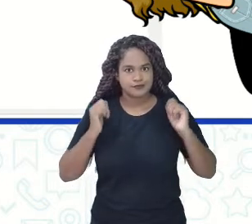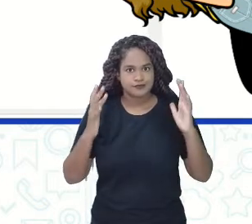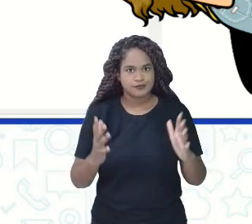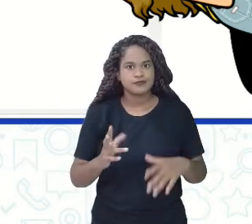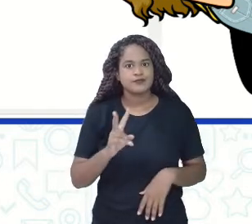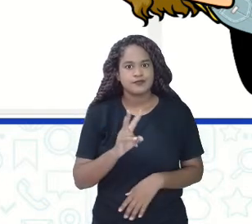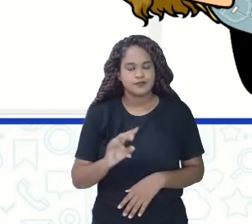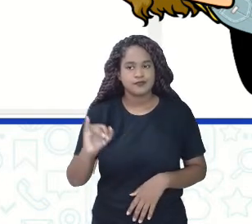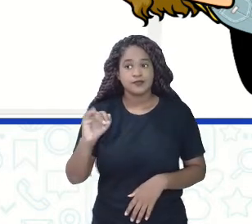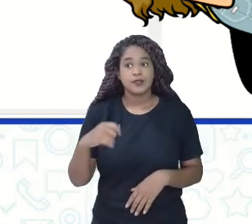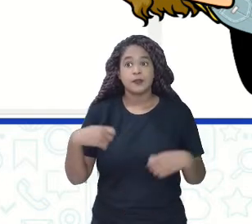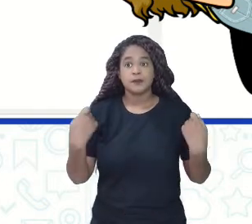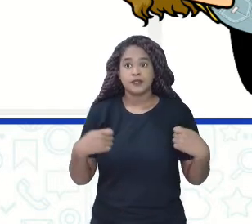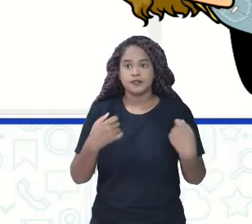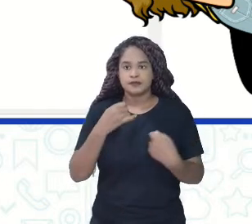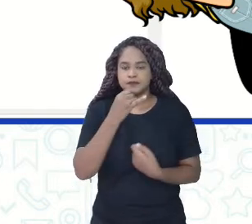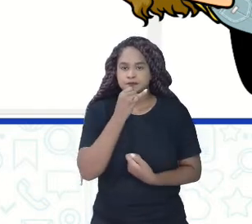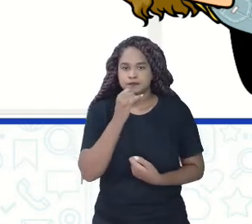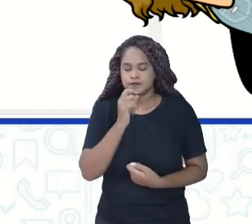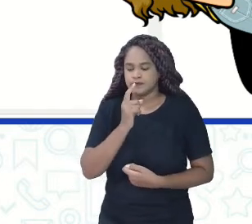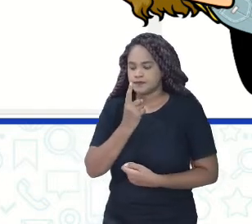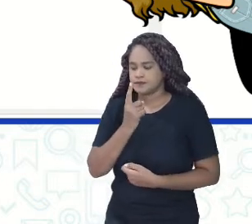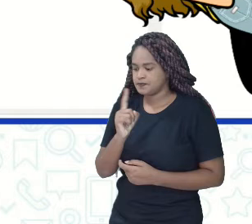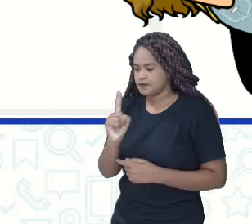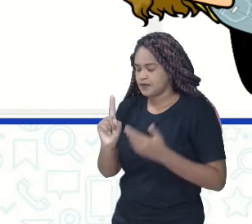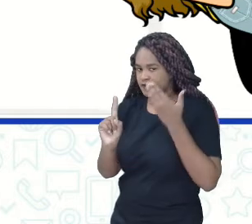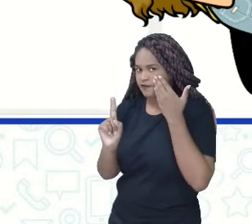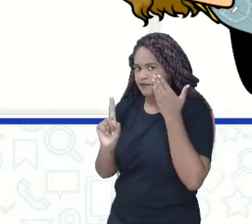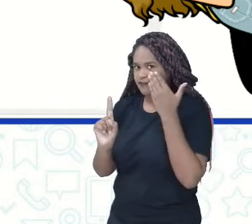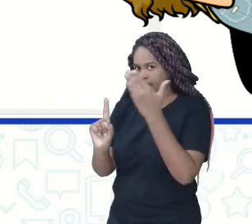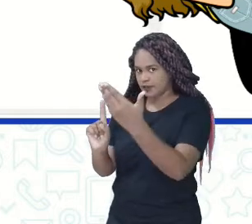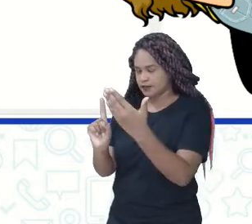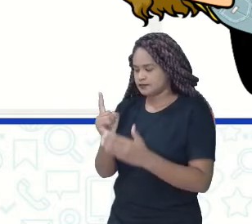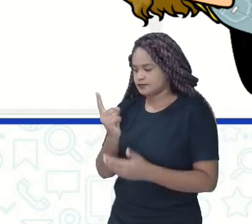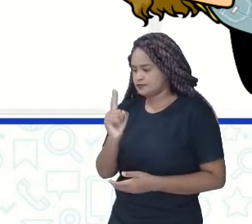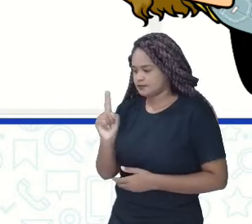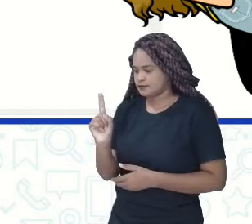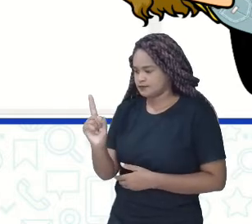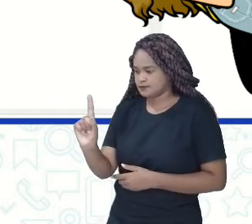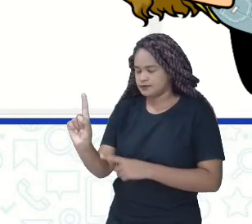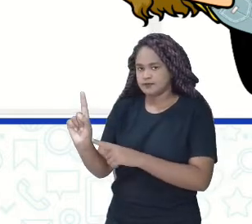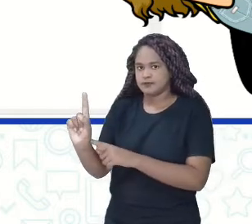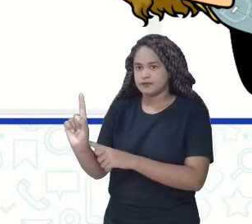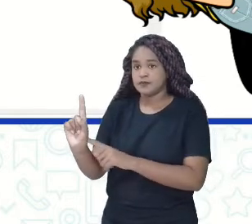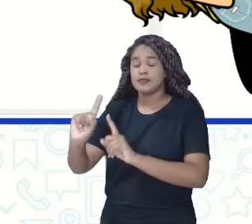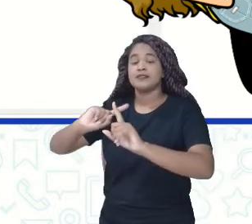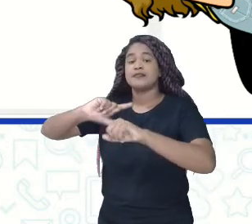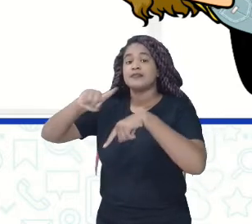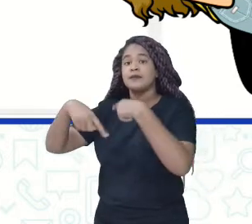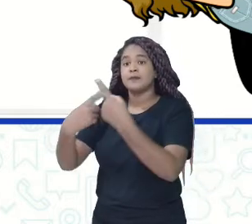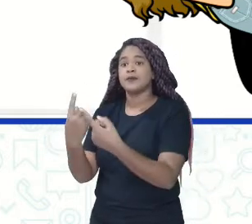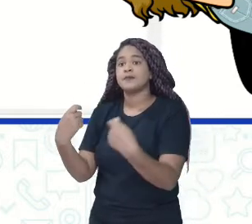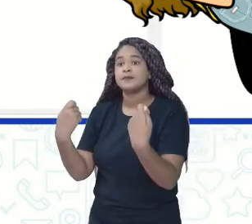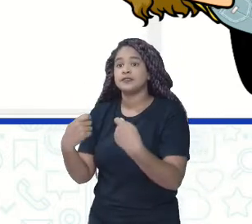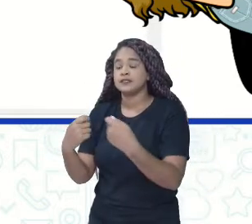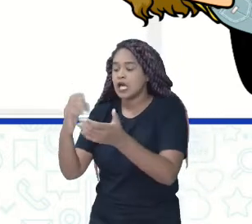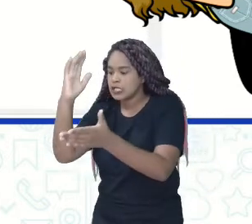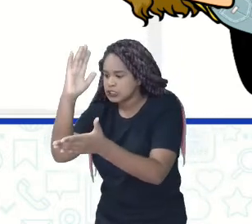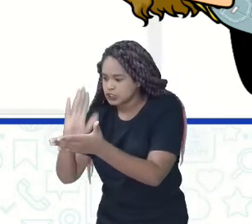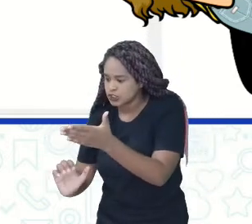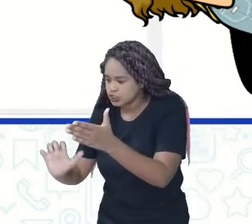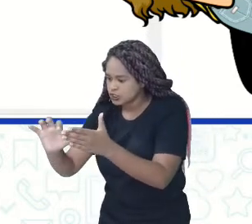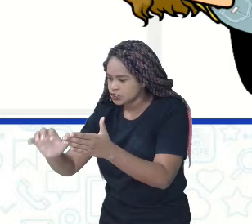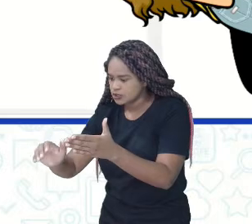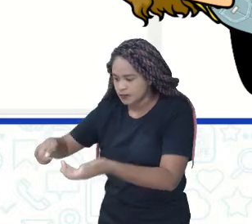vai ter que caminhar para a frente algumas quantidades de quadradinhos e depois a gente vai ter que remover